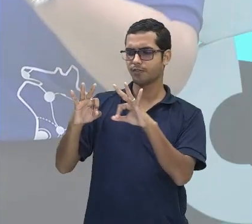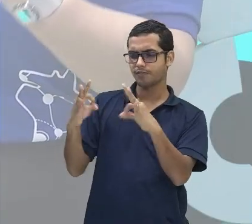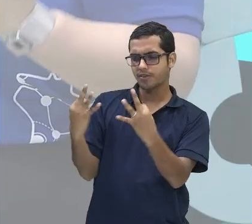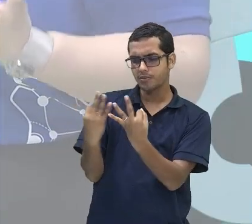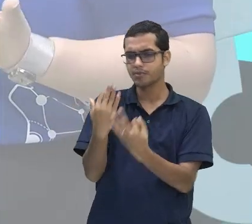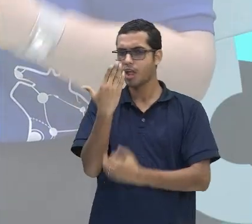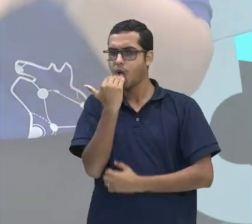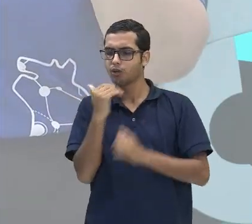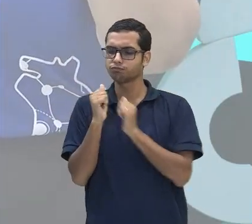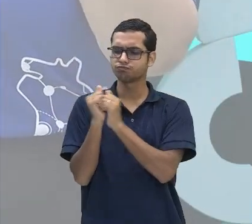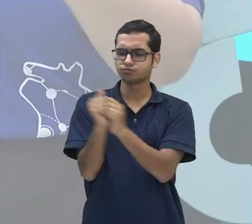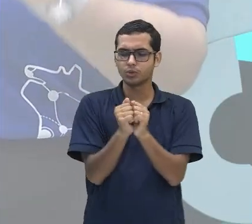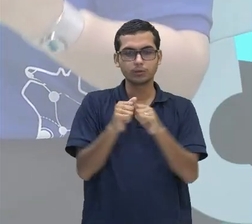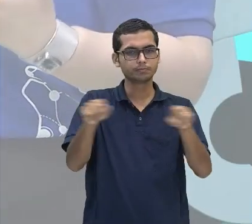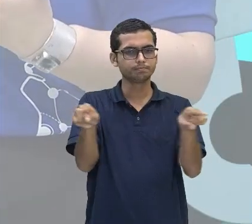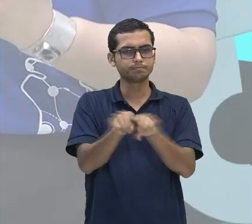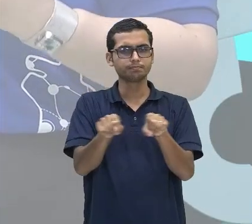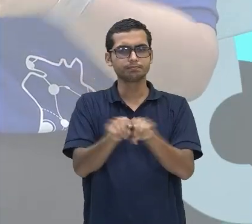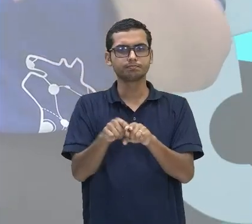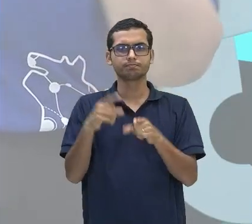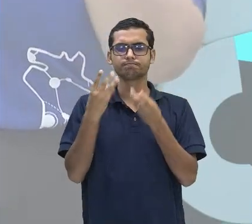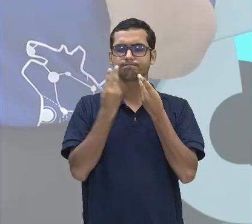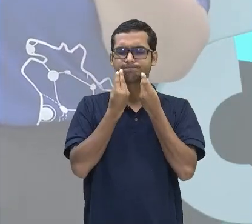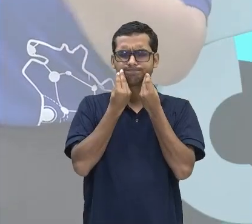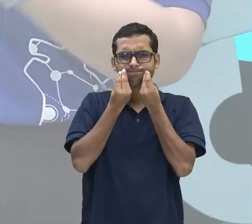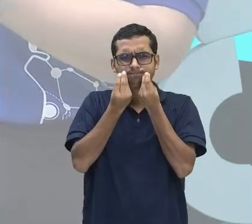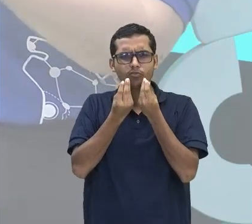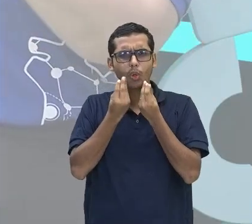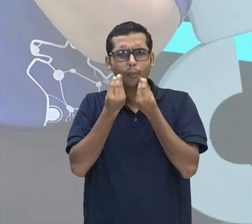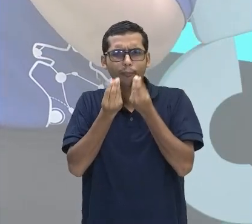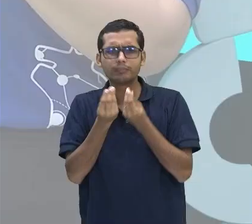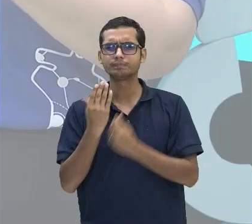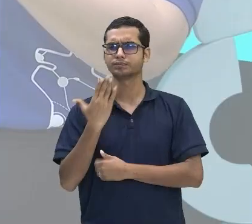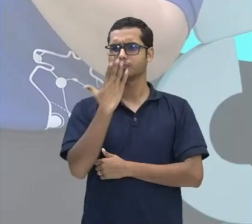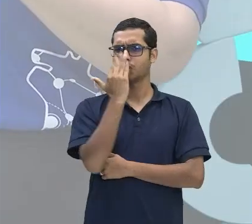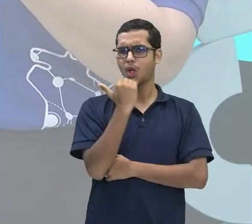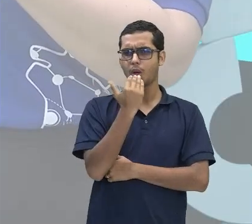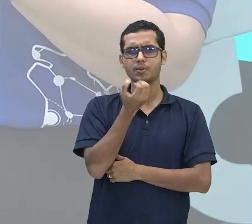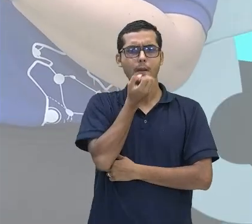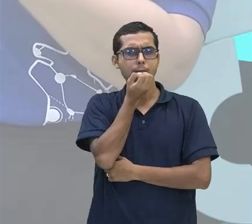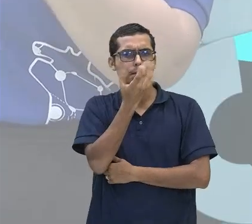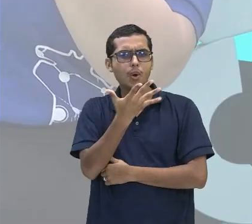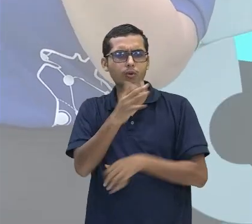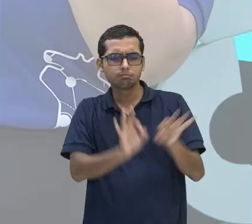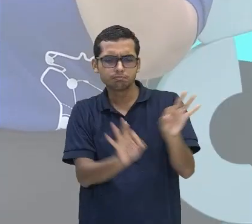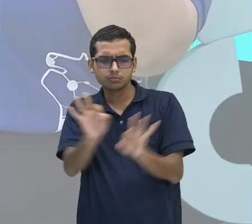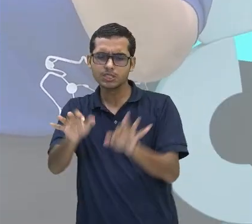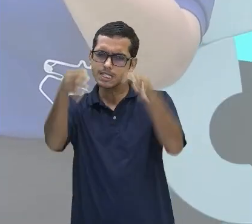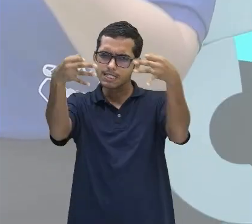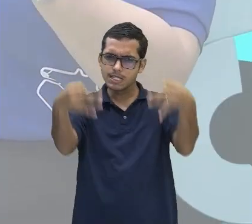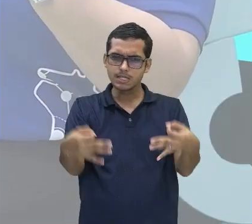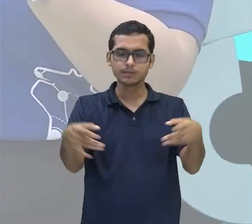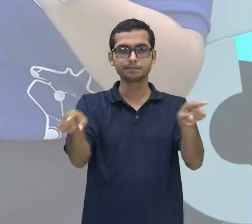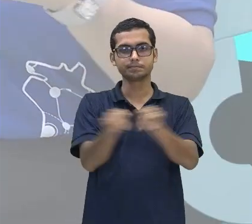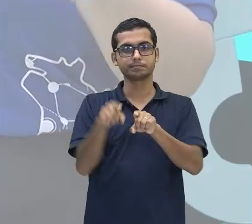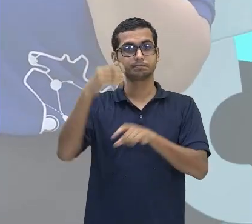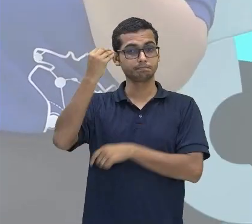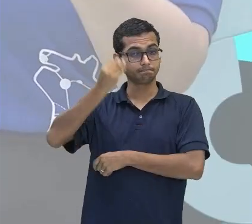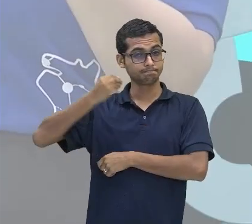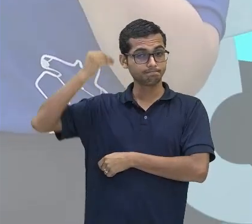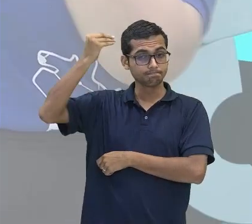um prato saboroso, de um alimento bem preparado. Então, as experiências positivas que aquele